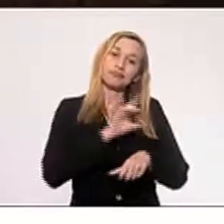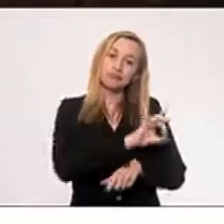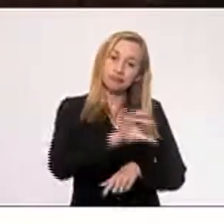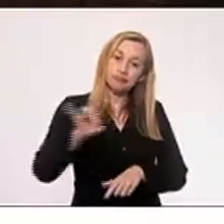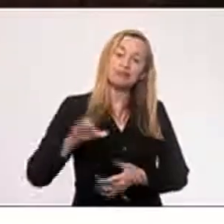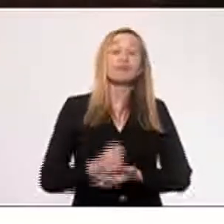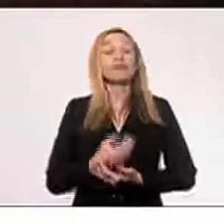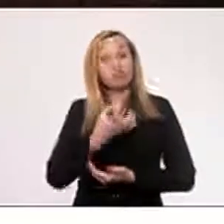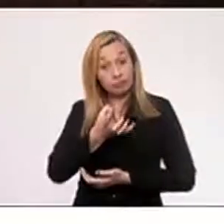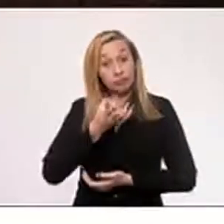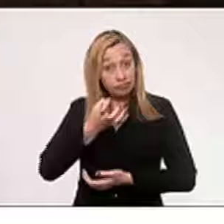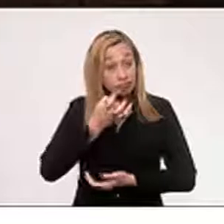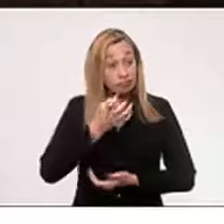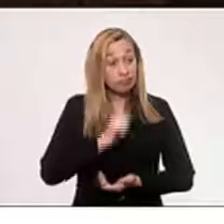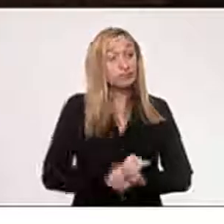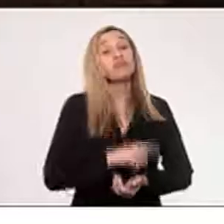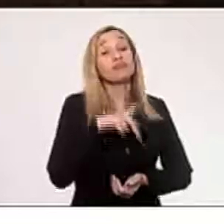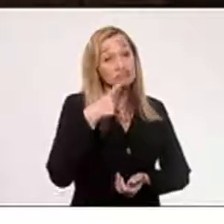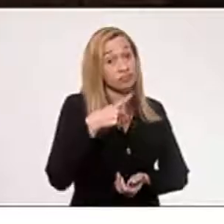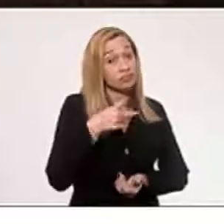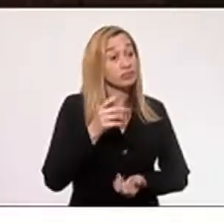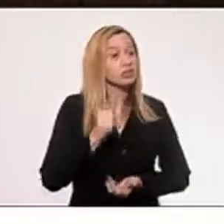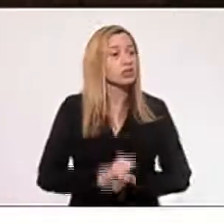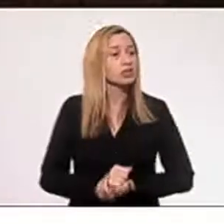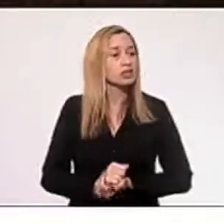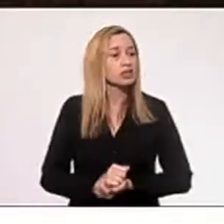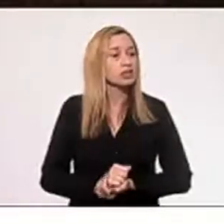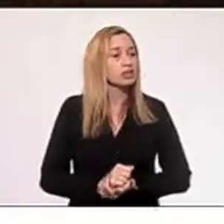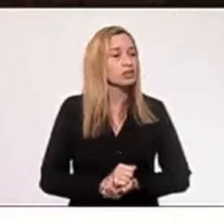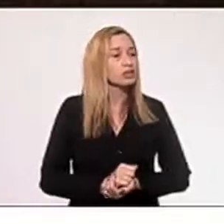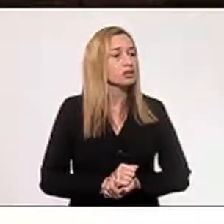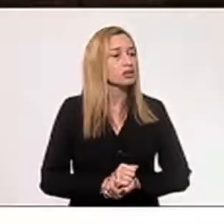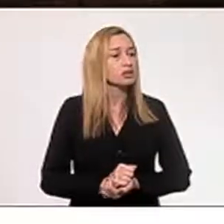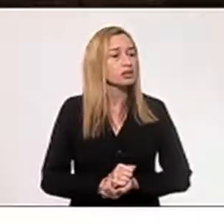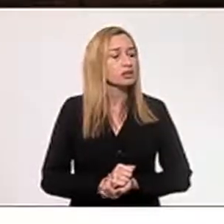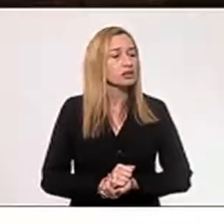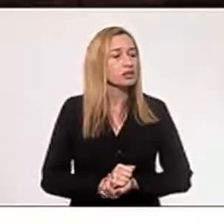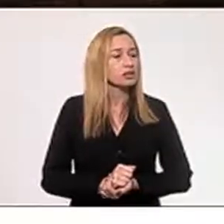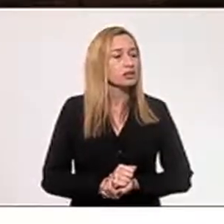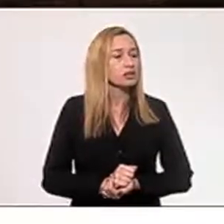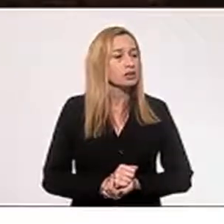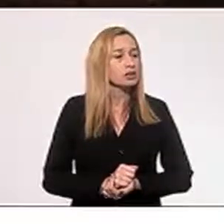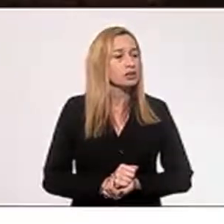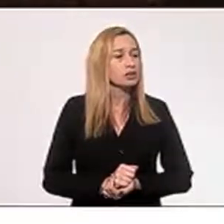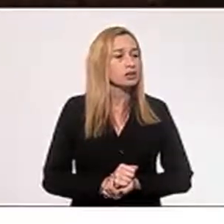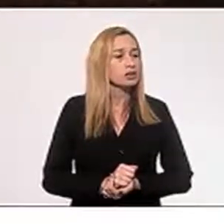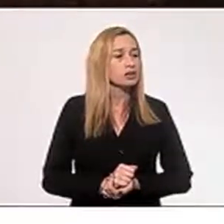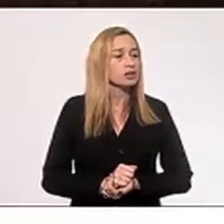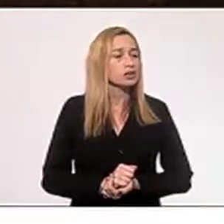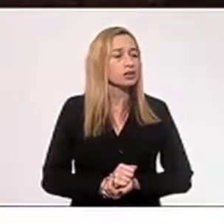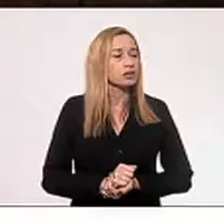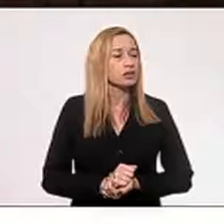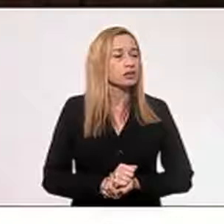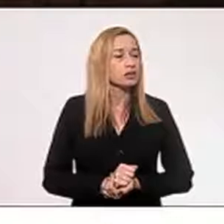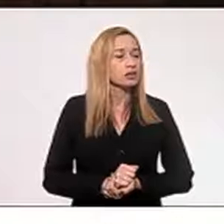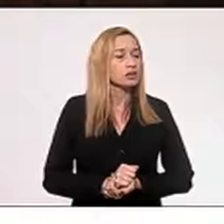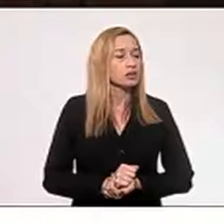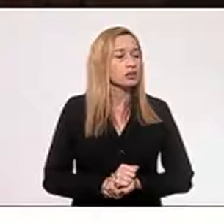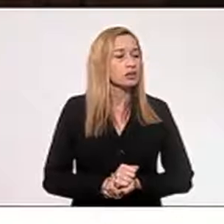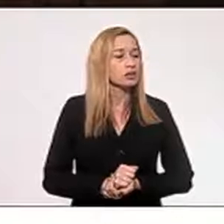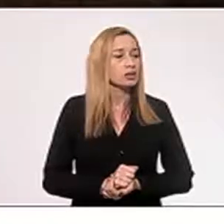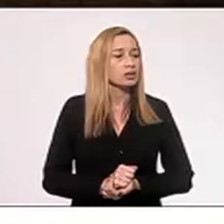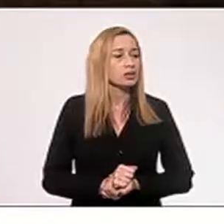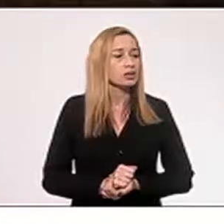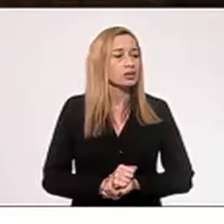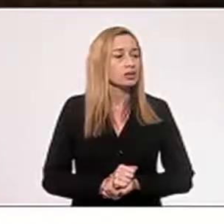E eu quero, de saída, dizer que é uma prerrogativa dos parlamentares apresentar